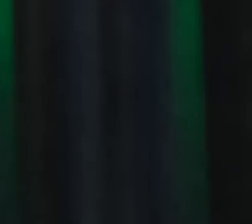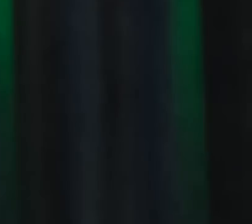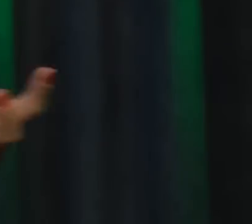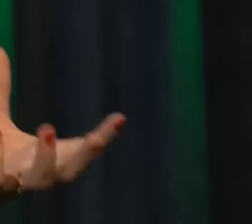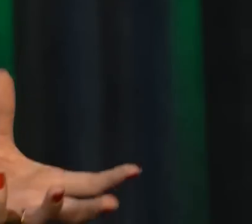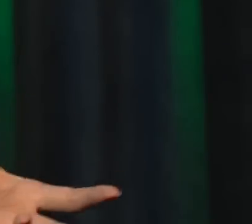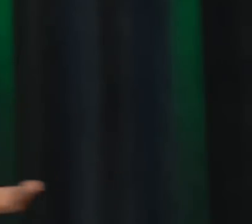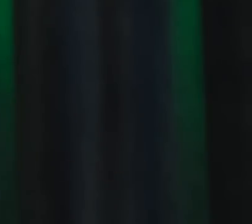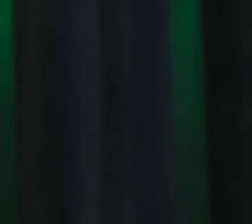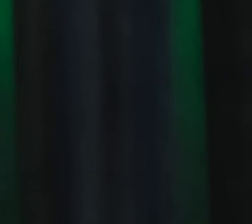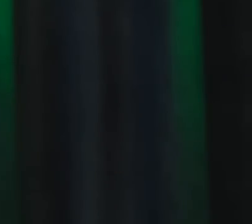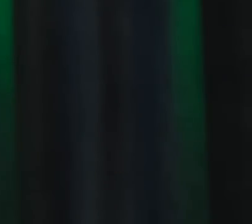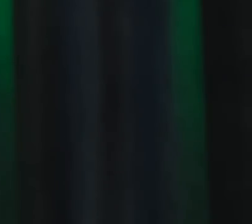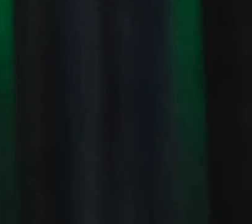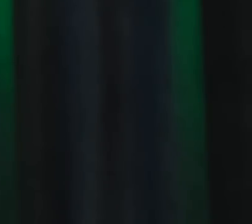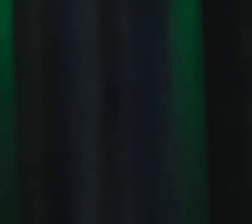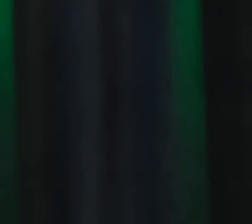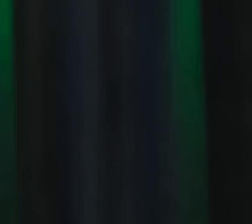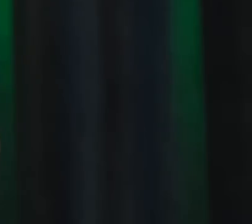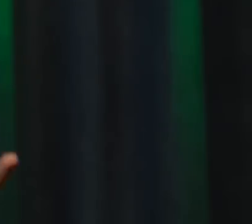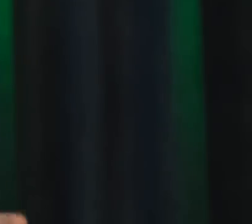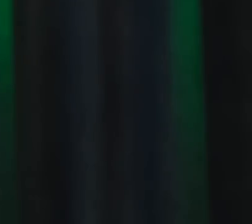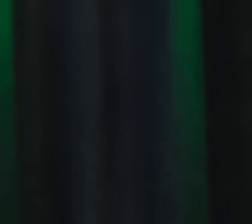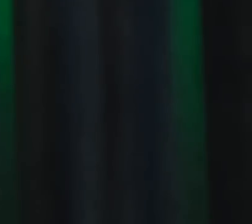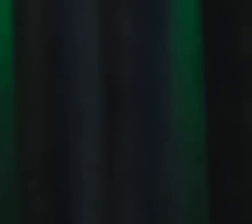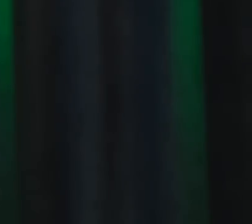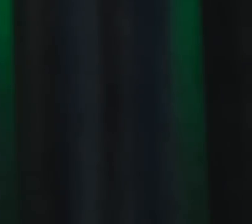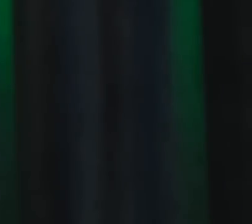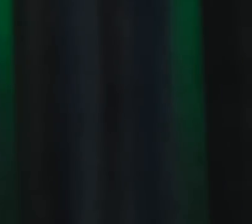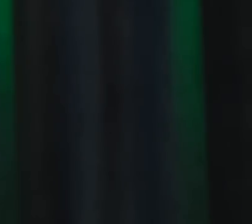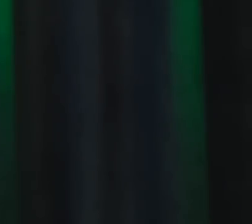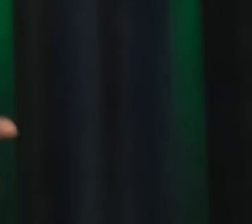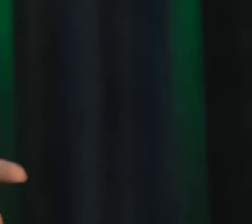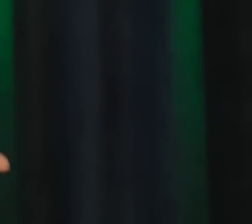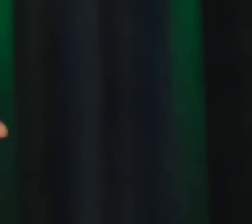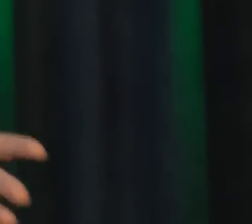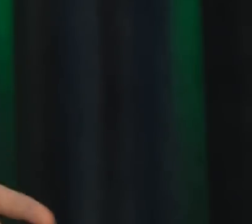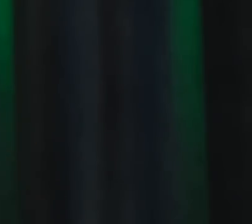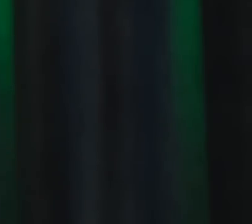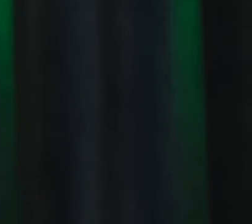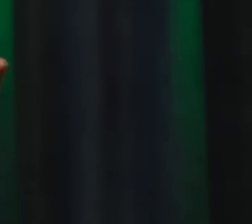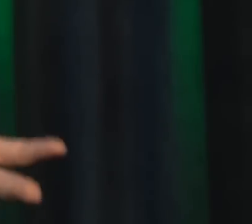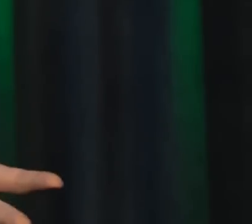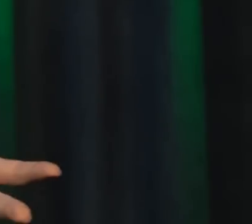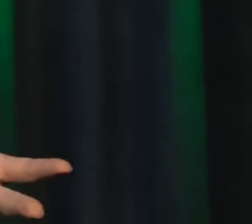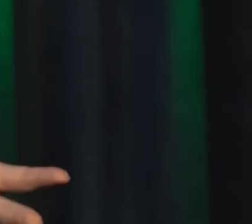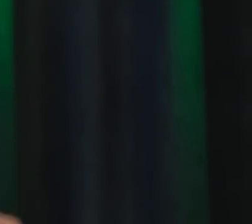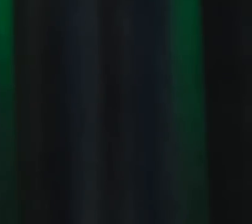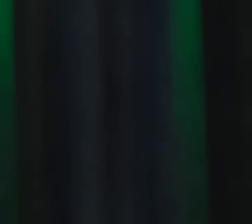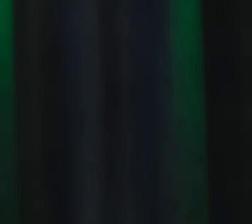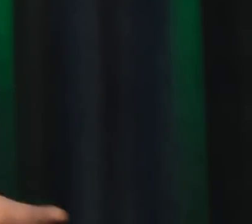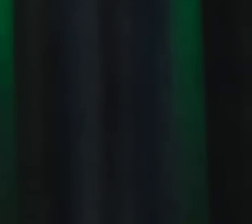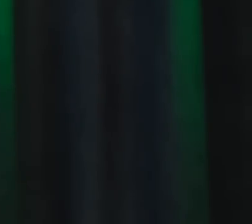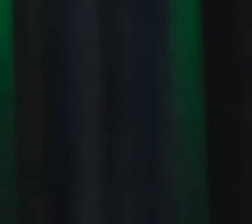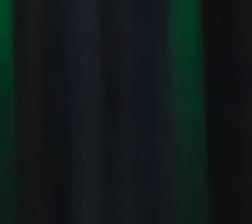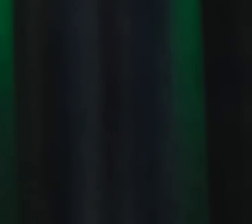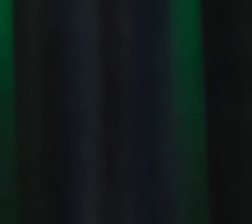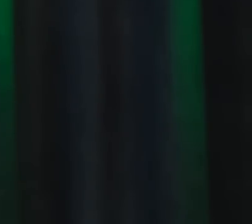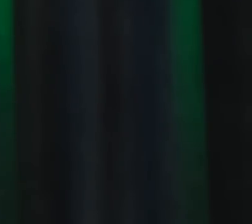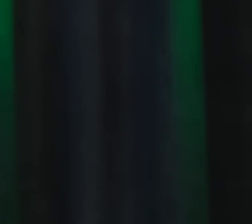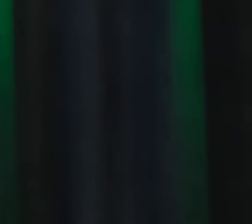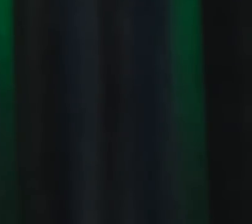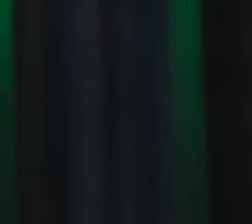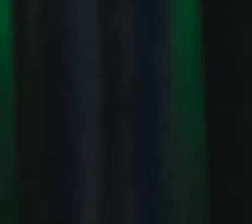já aí uns dois anos a gente começou a entender um pouco mais fazer um piloto a um ano isso tomou um pouco mais de forma com uma pesquisa